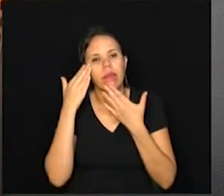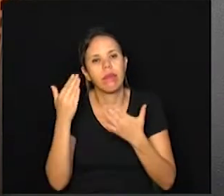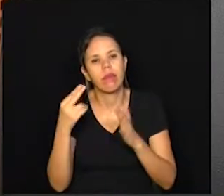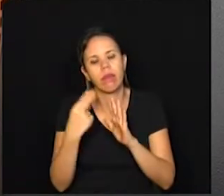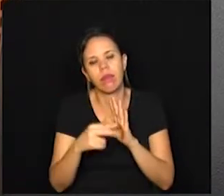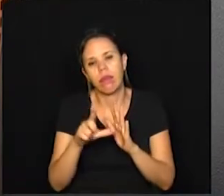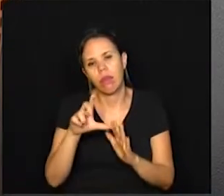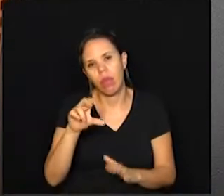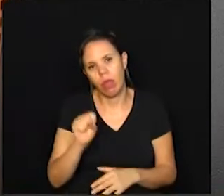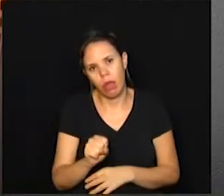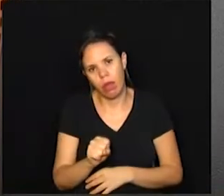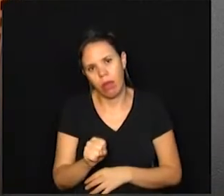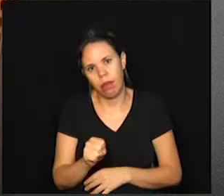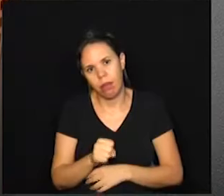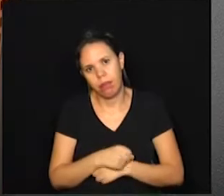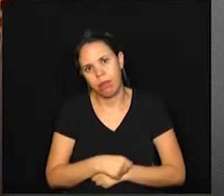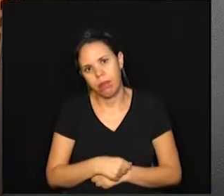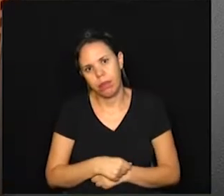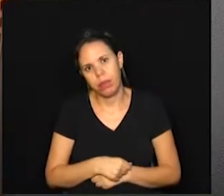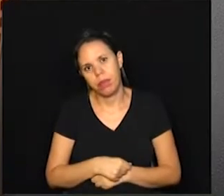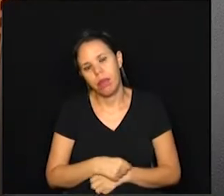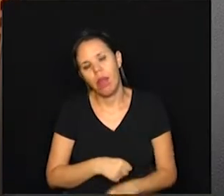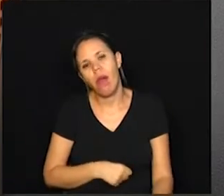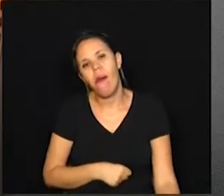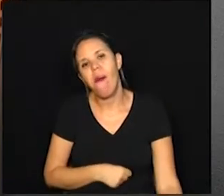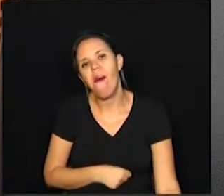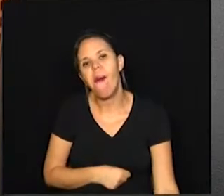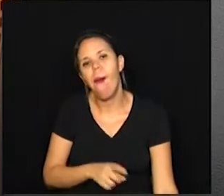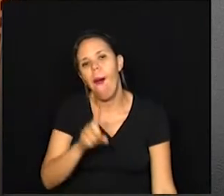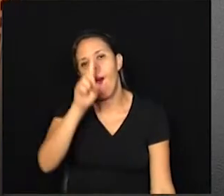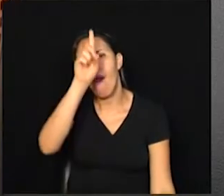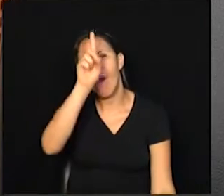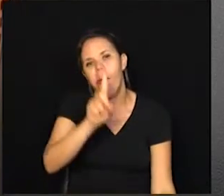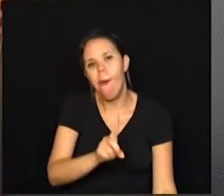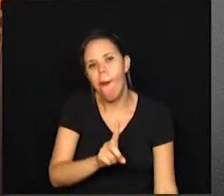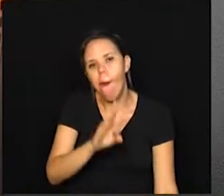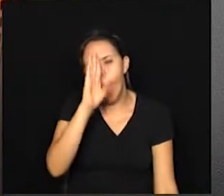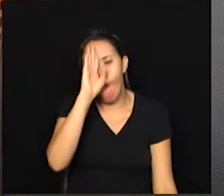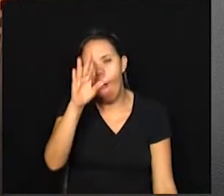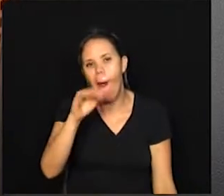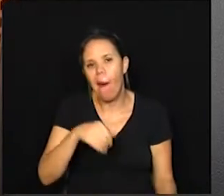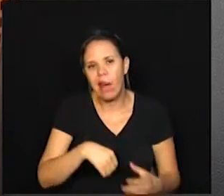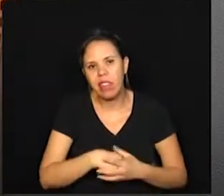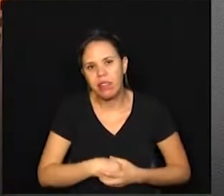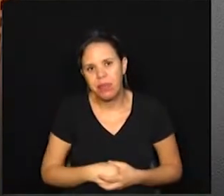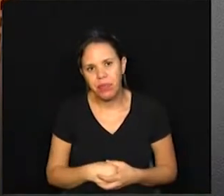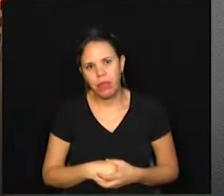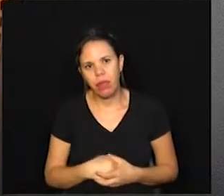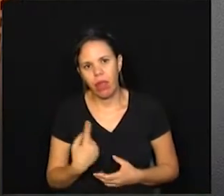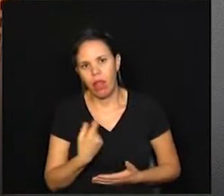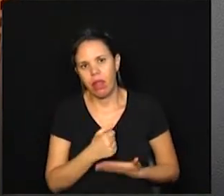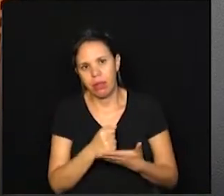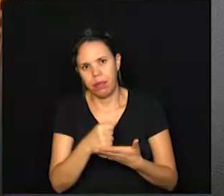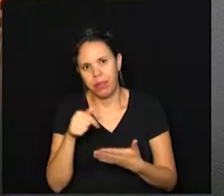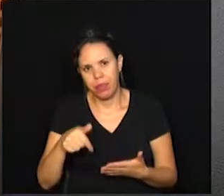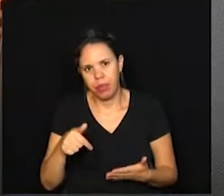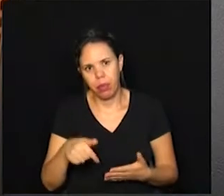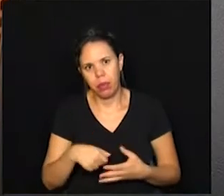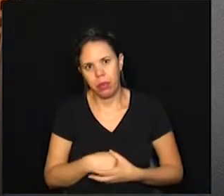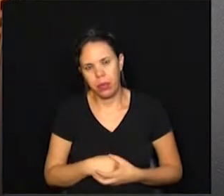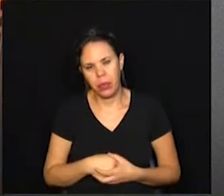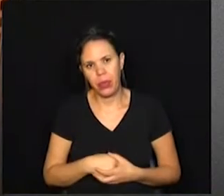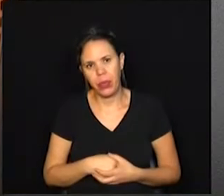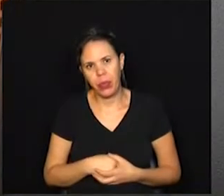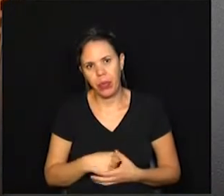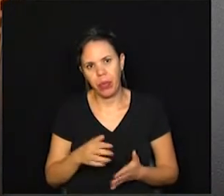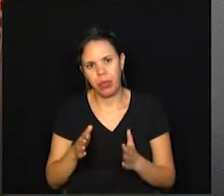Luiz Roberto Saviani. Saviani, diretor de redação, que foi fundamental para nos ajudar aqui, porque eu me socorri